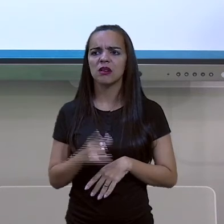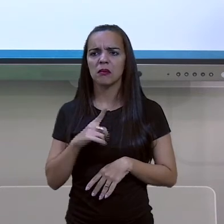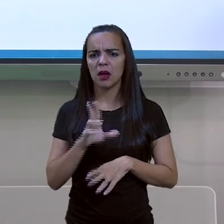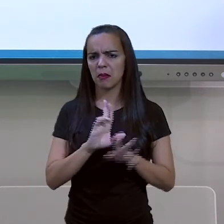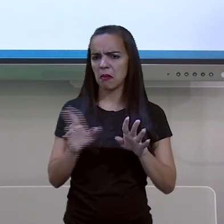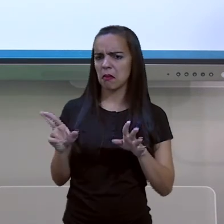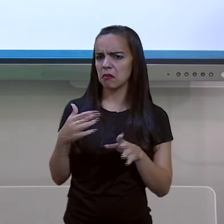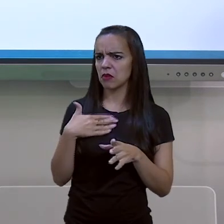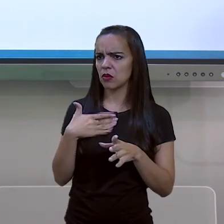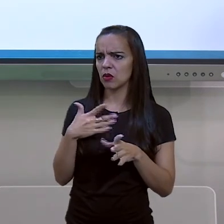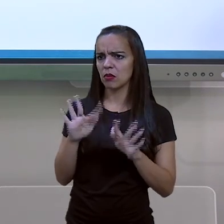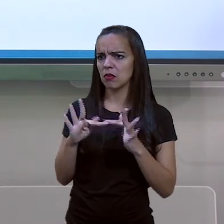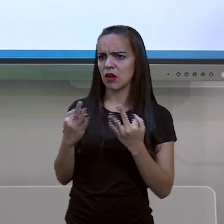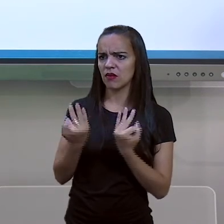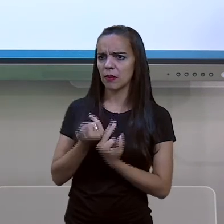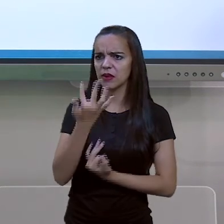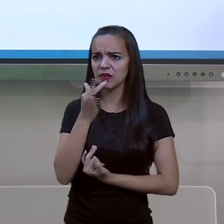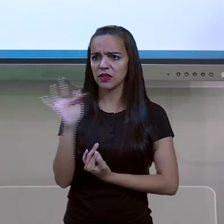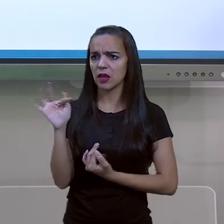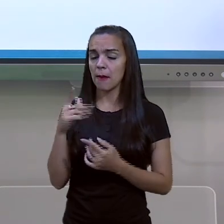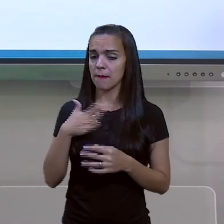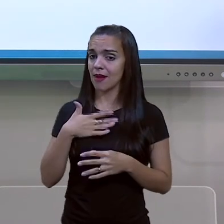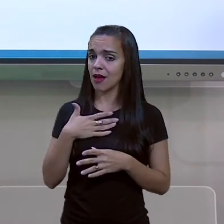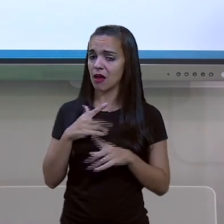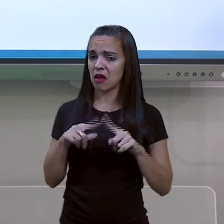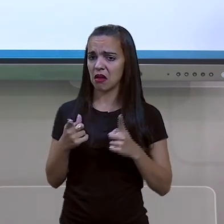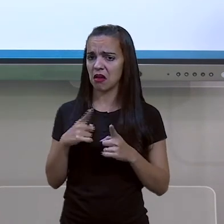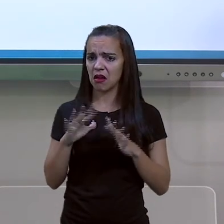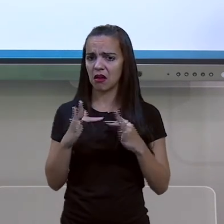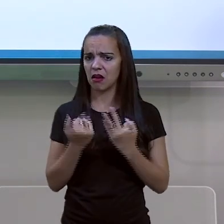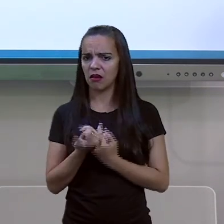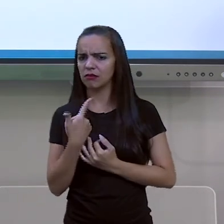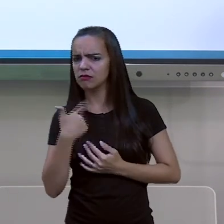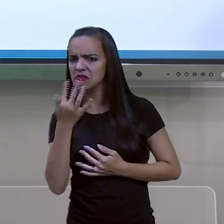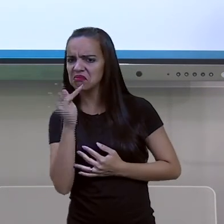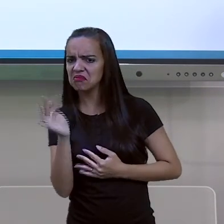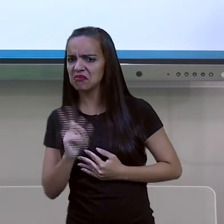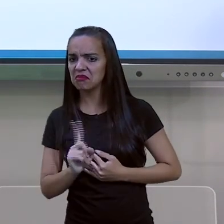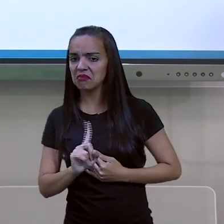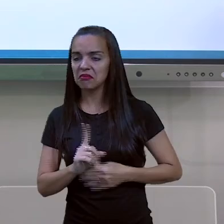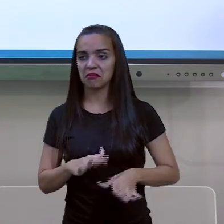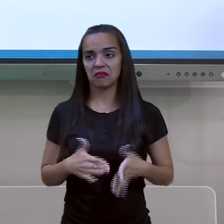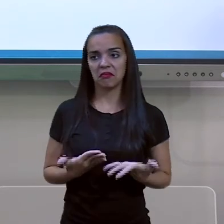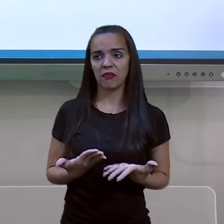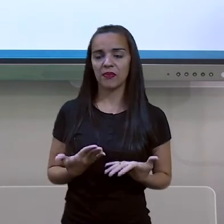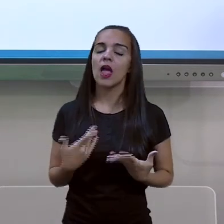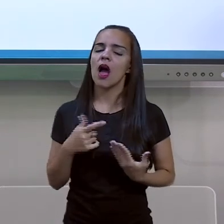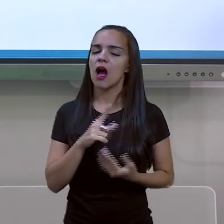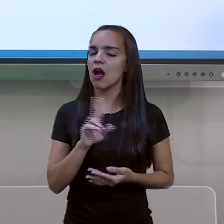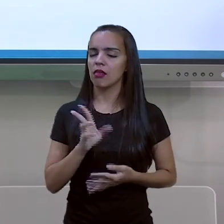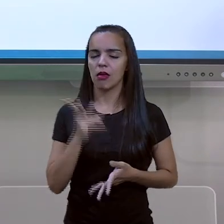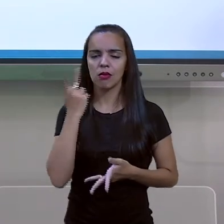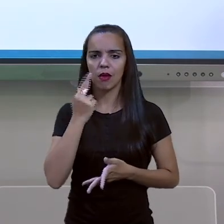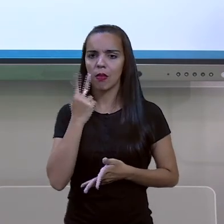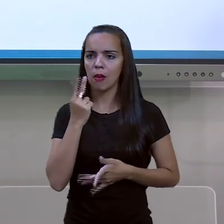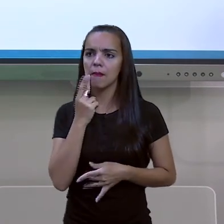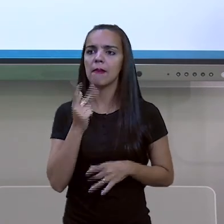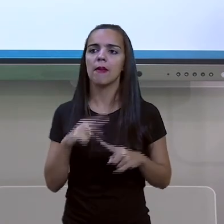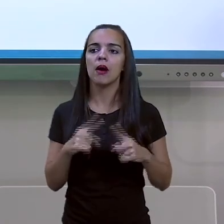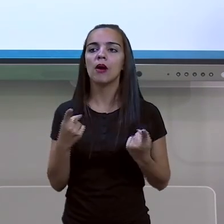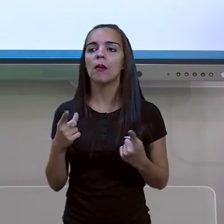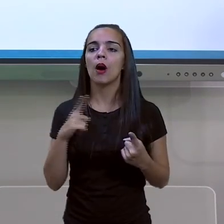minha família não é francesa. Não, gente, é porque às vezes ali na hora de escolher o nome, a sua família